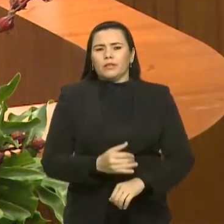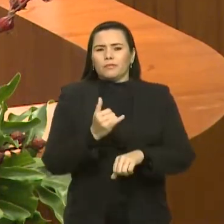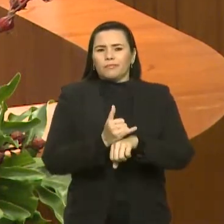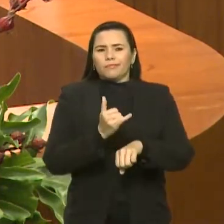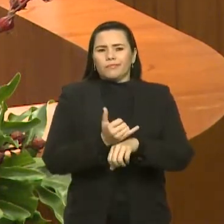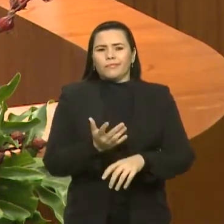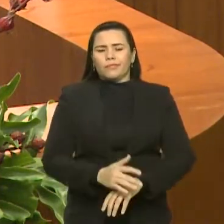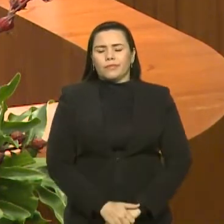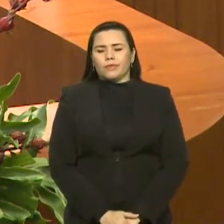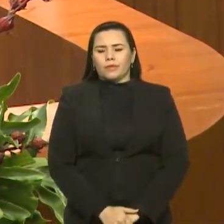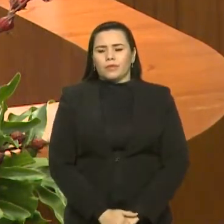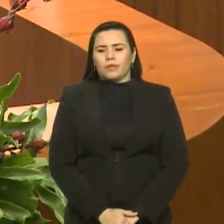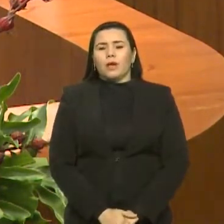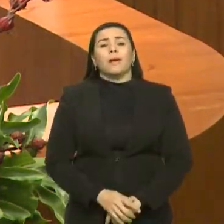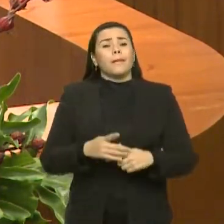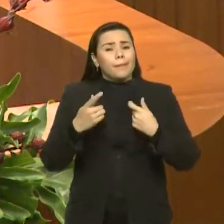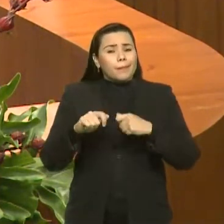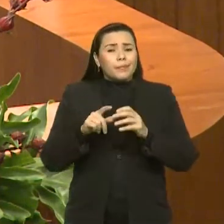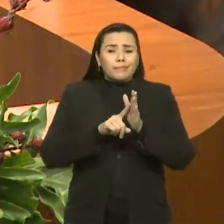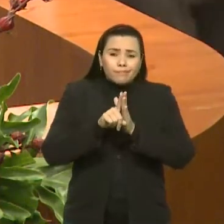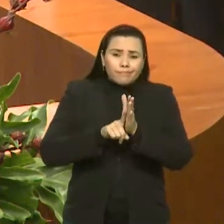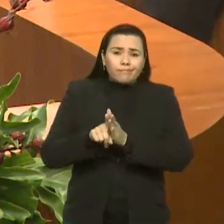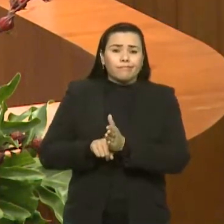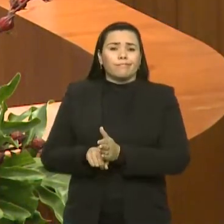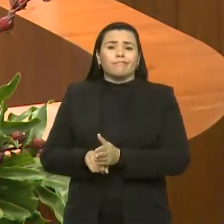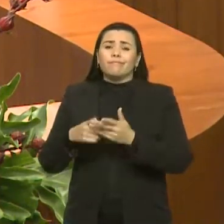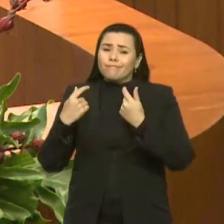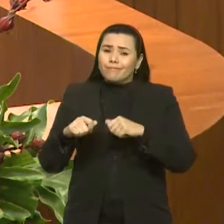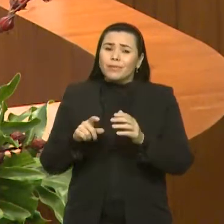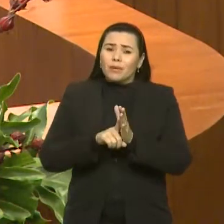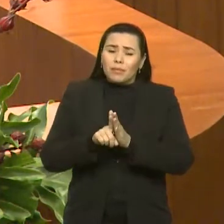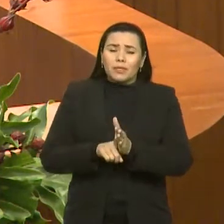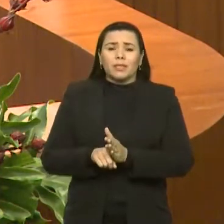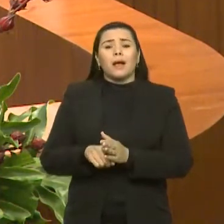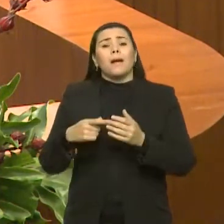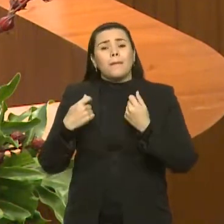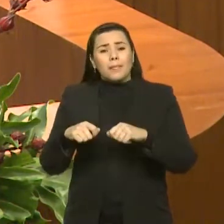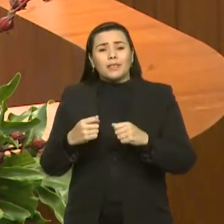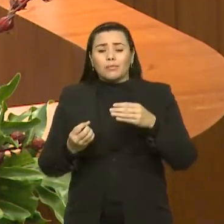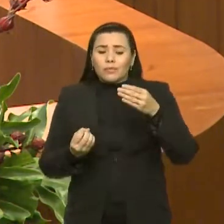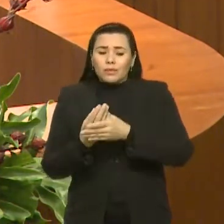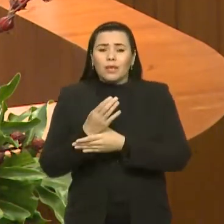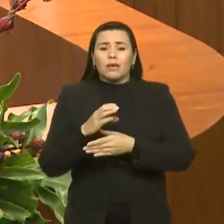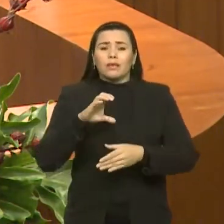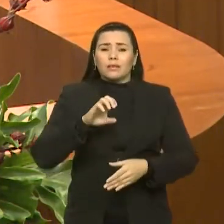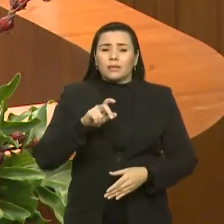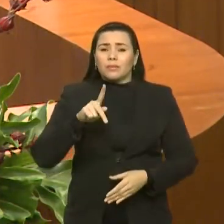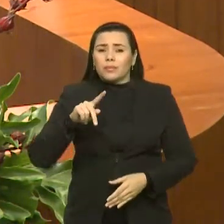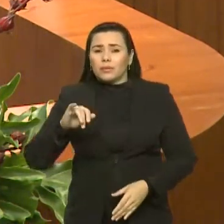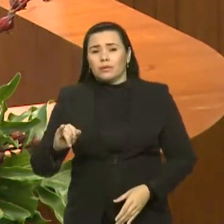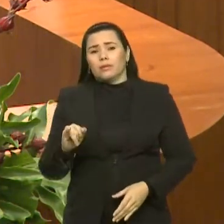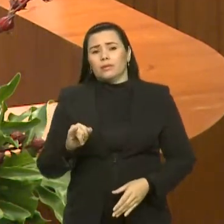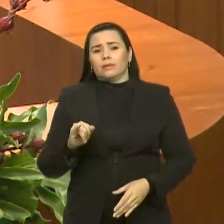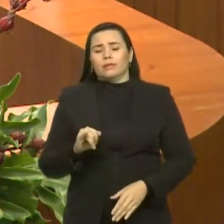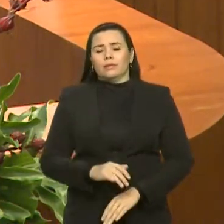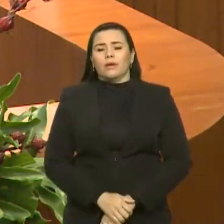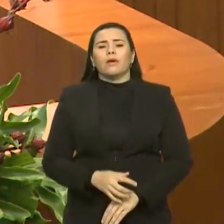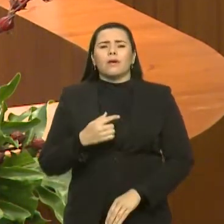ser investigado. Precisa ser investigado e nós não vamos parar por aqui. E aqui eu